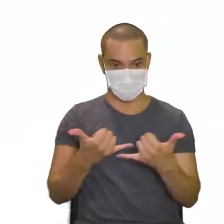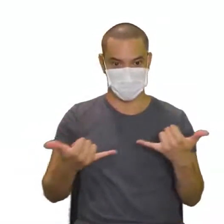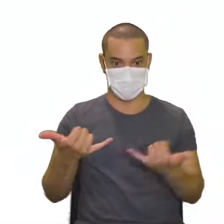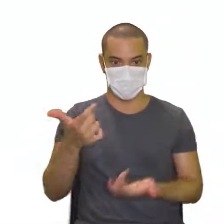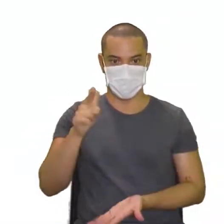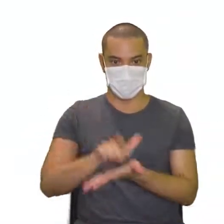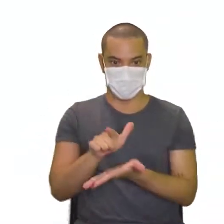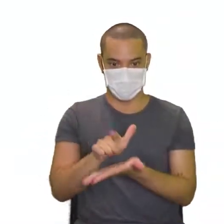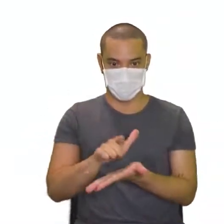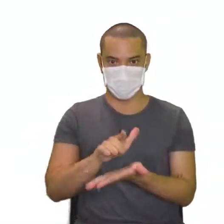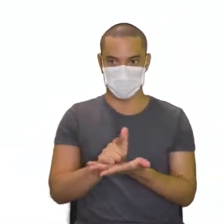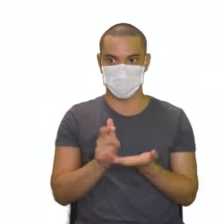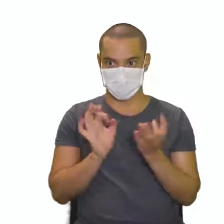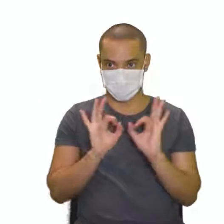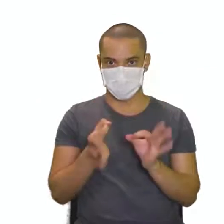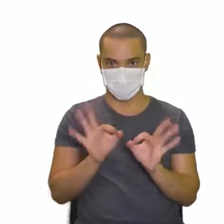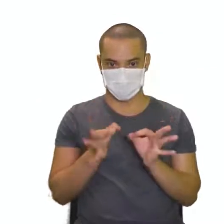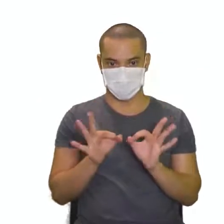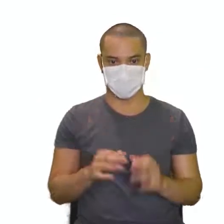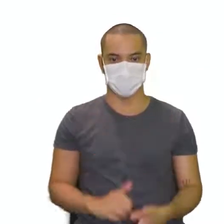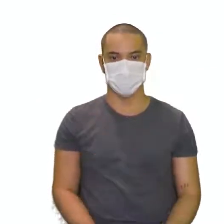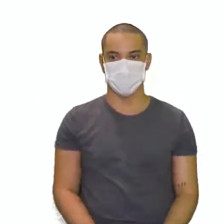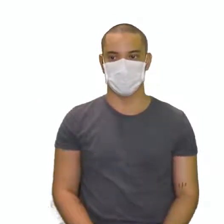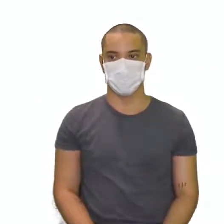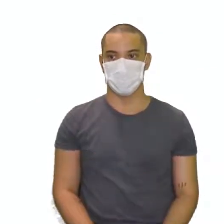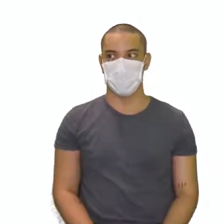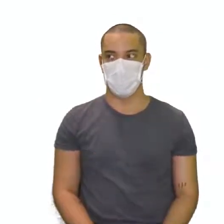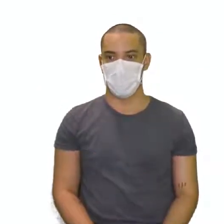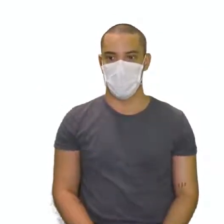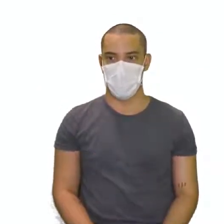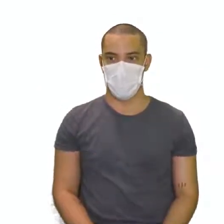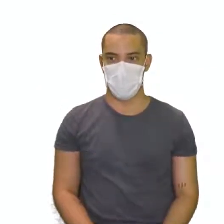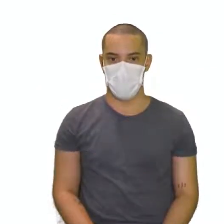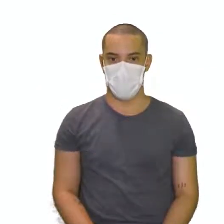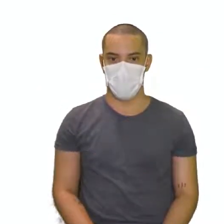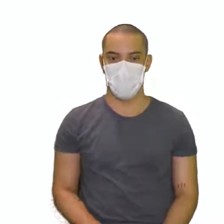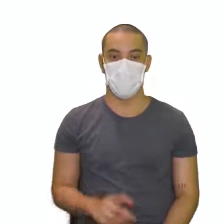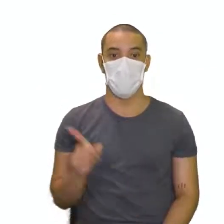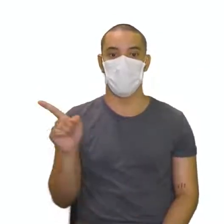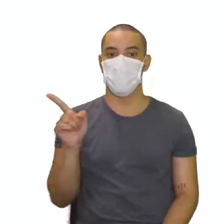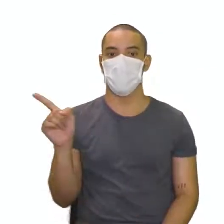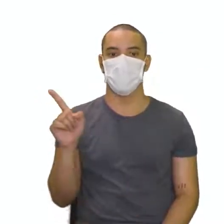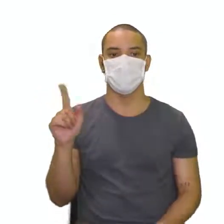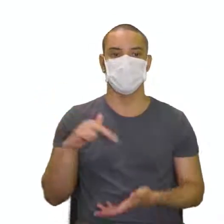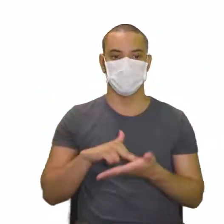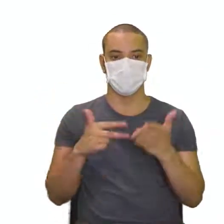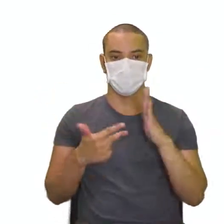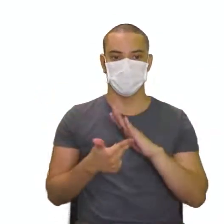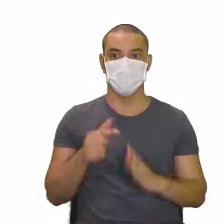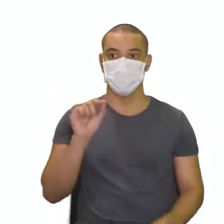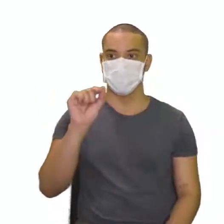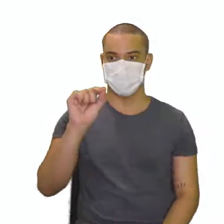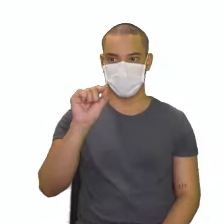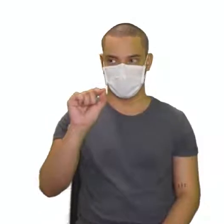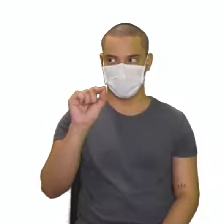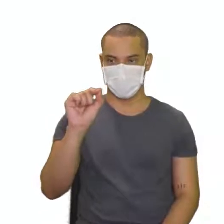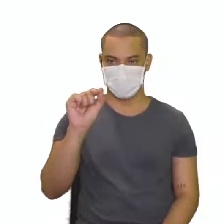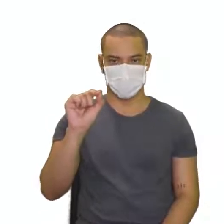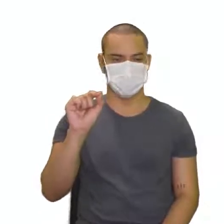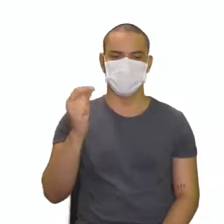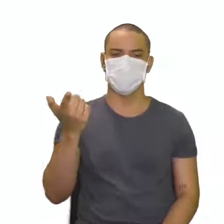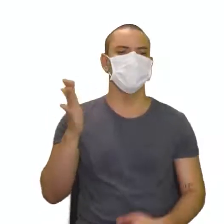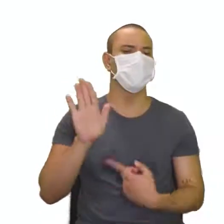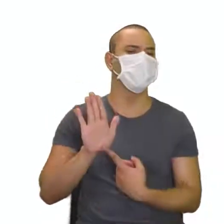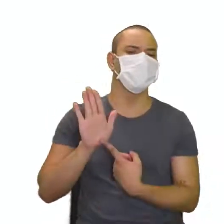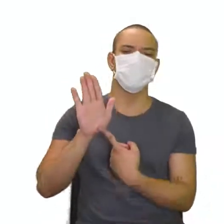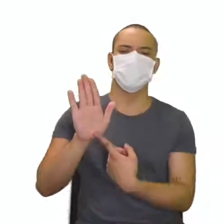bom? Vamos para outra aqui, olha só. E aqui, olha, para a gente representar. Pessoal, o que está mostrando